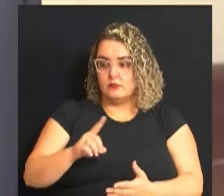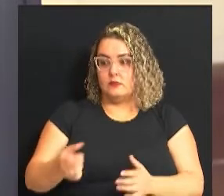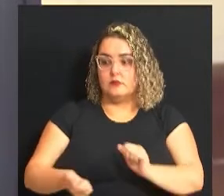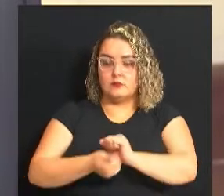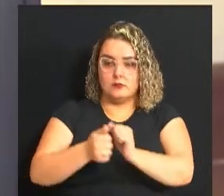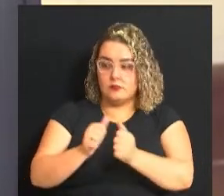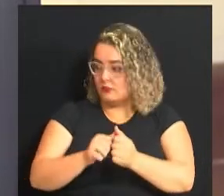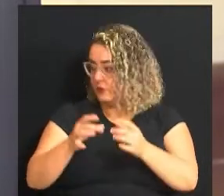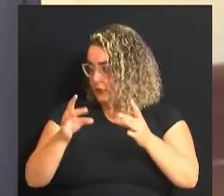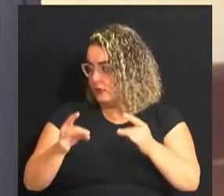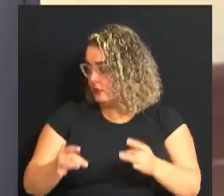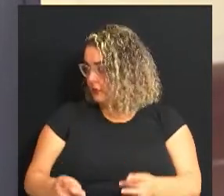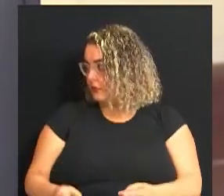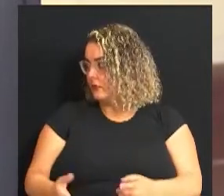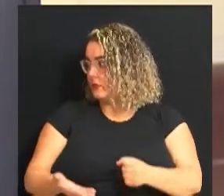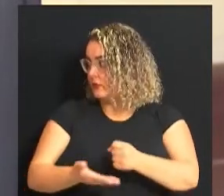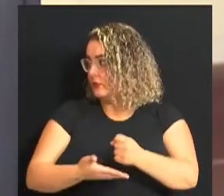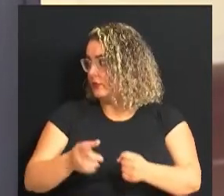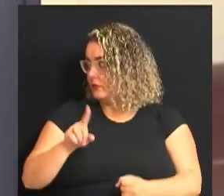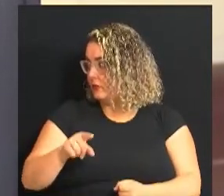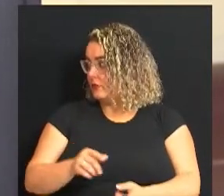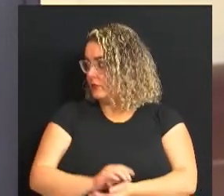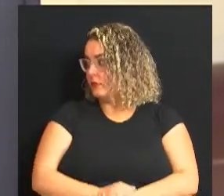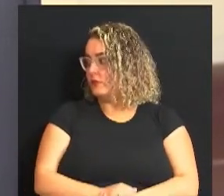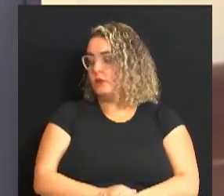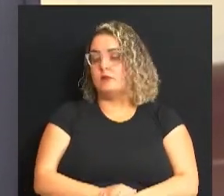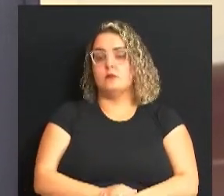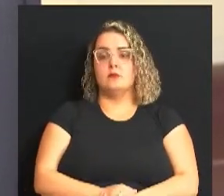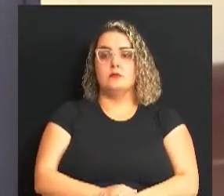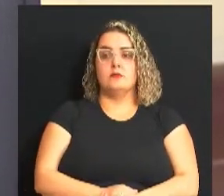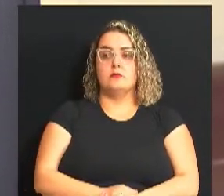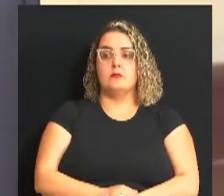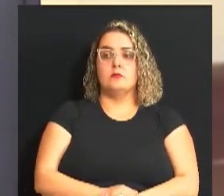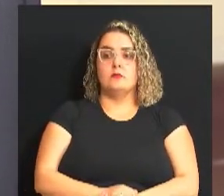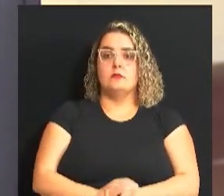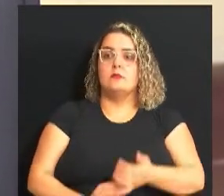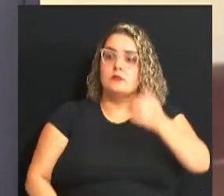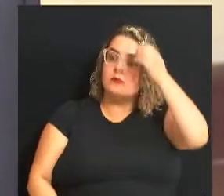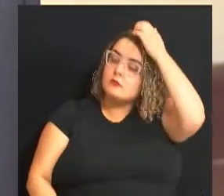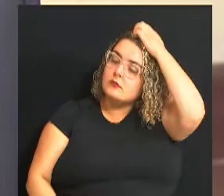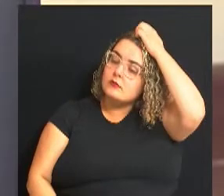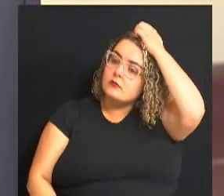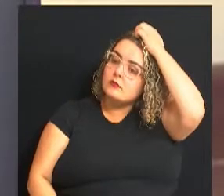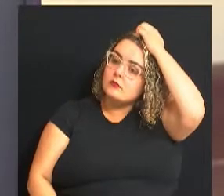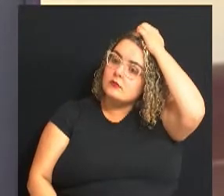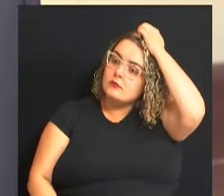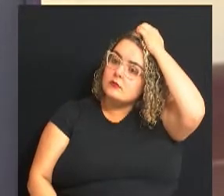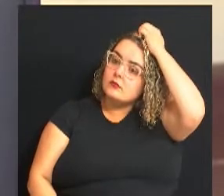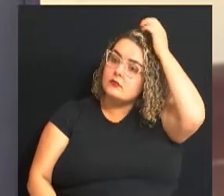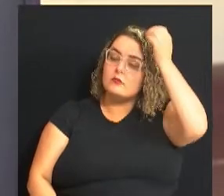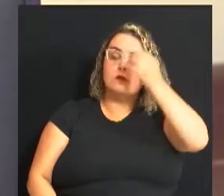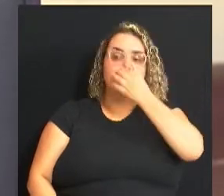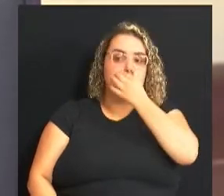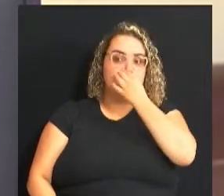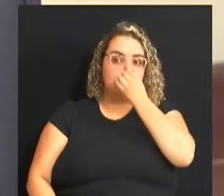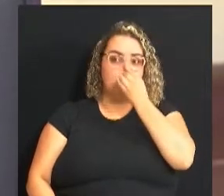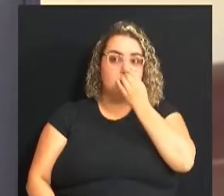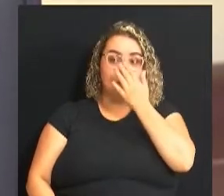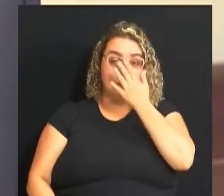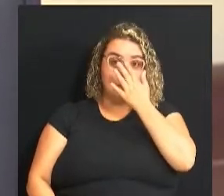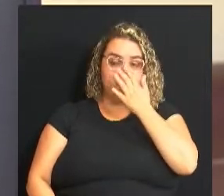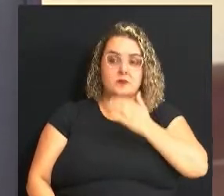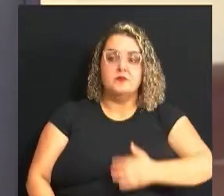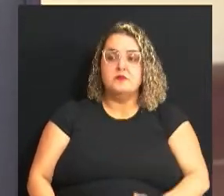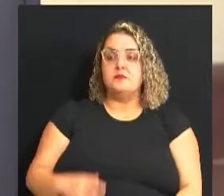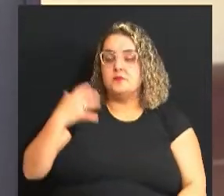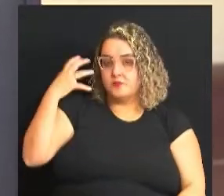isso. E aí, tratando um pouco que a vereadora Guida questionou a respeito da regularização fundiária em